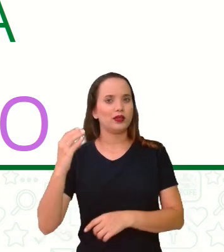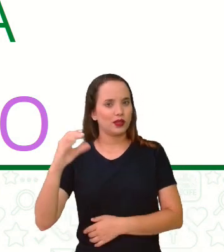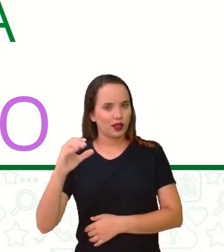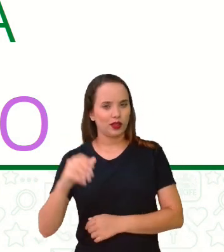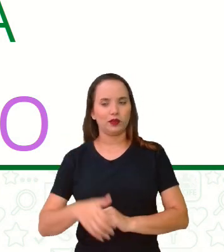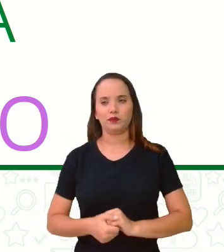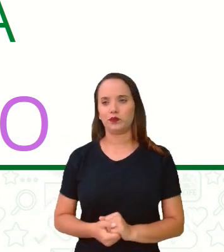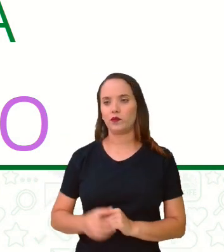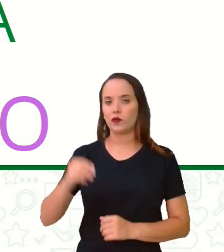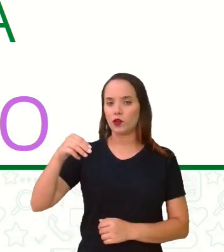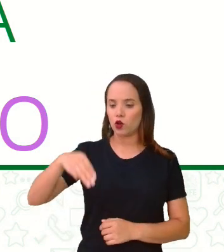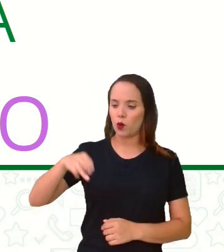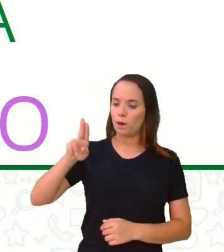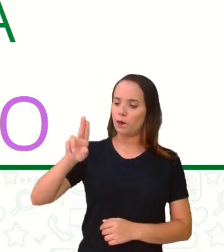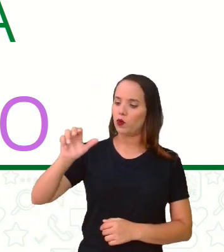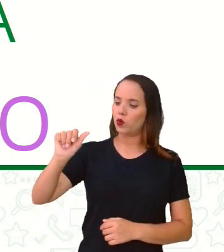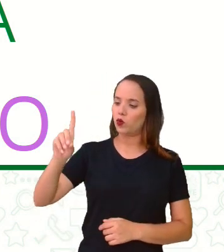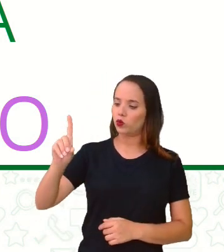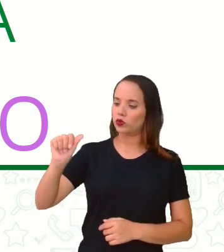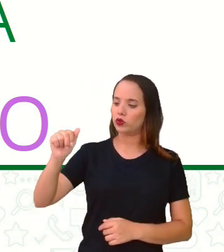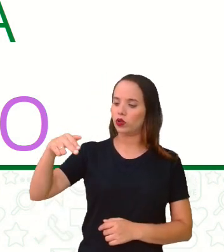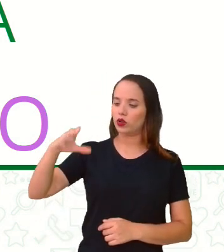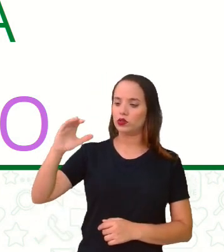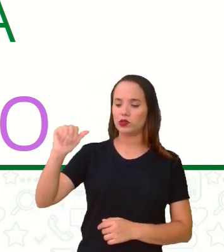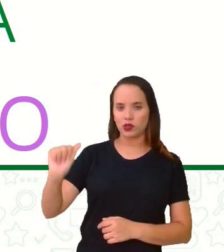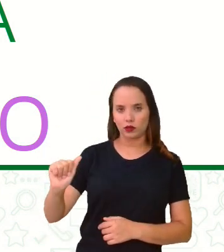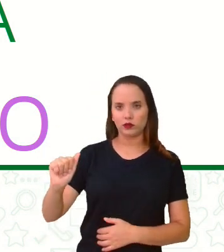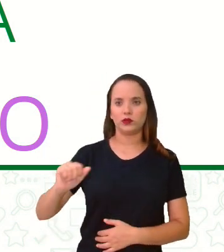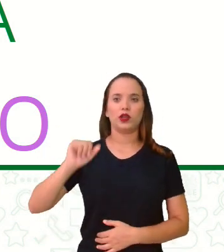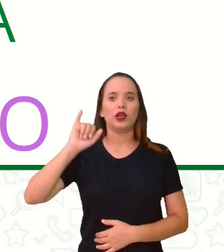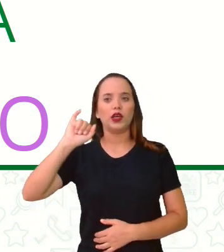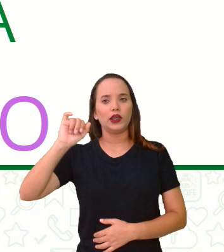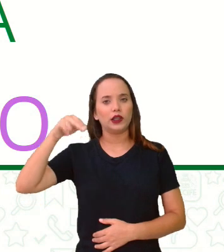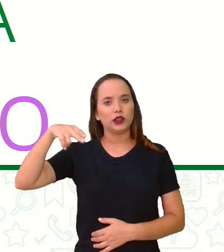Mudança. Injustiça. Moço.